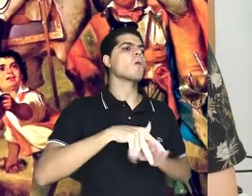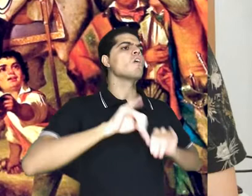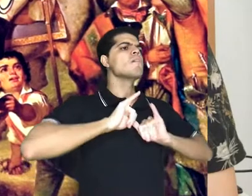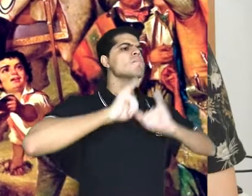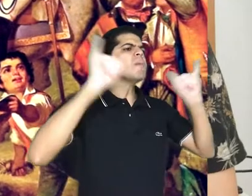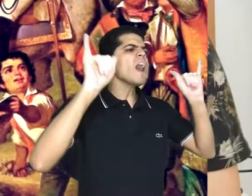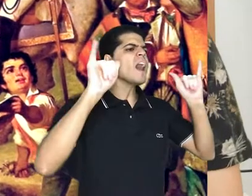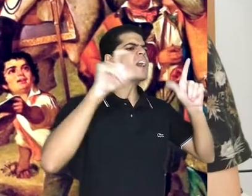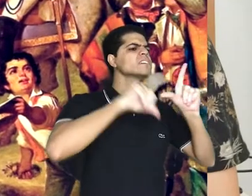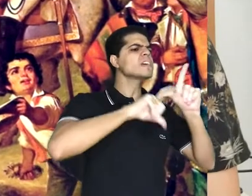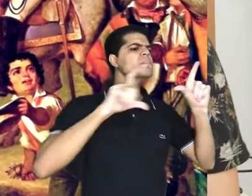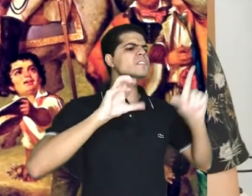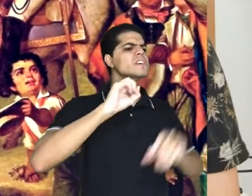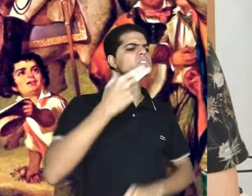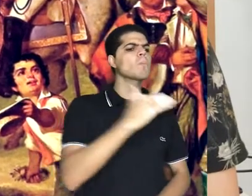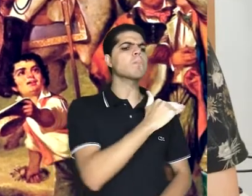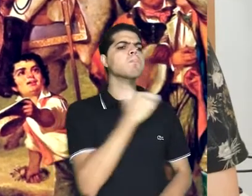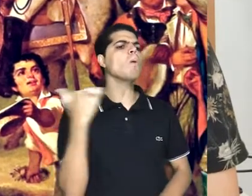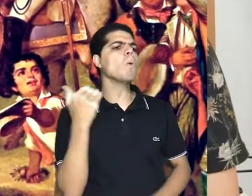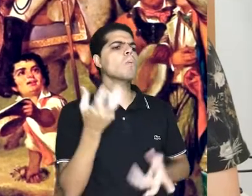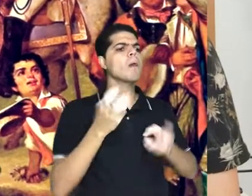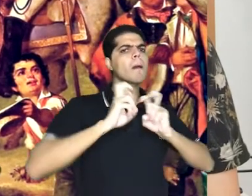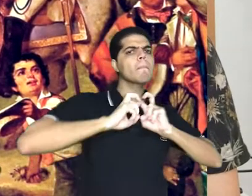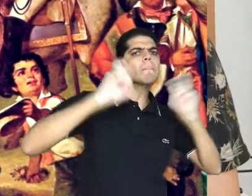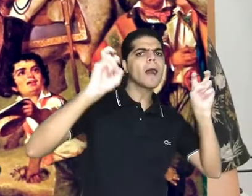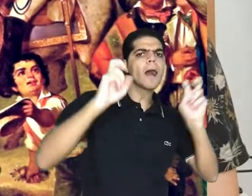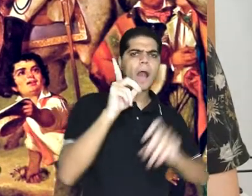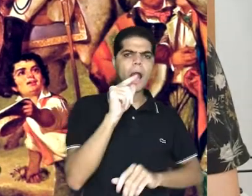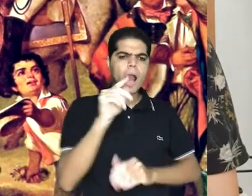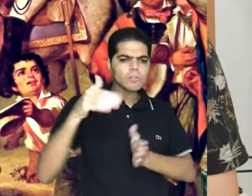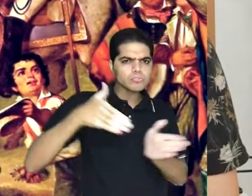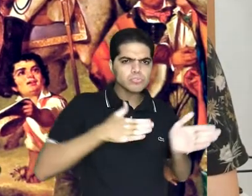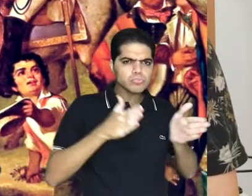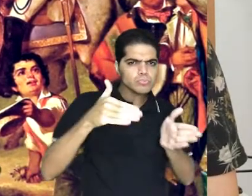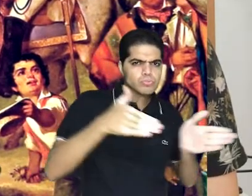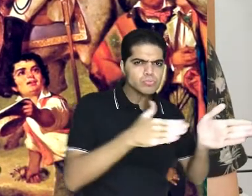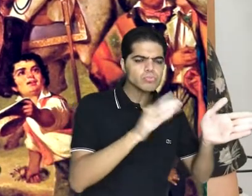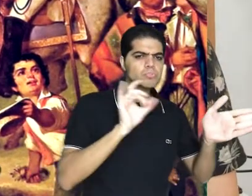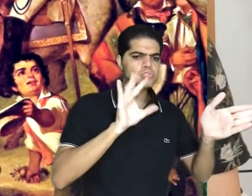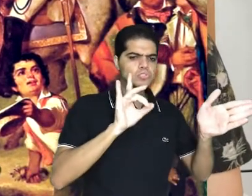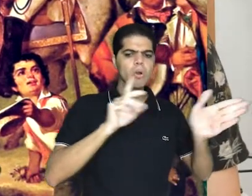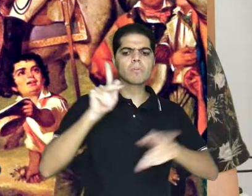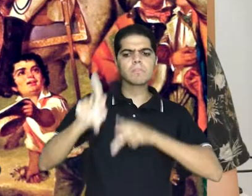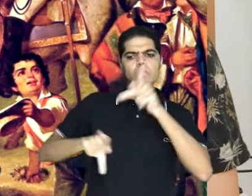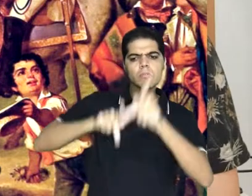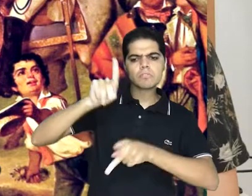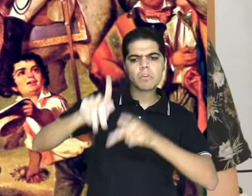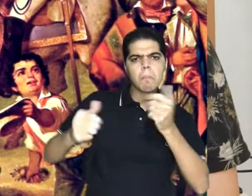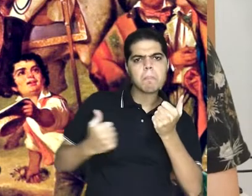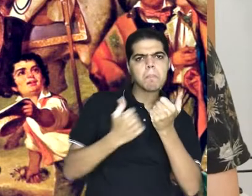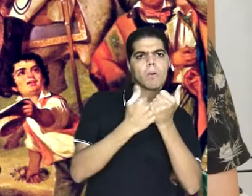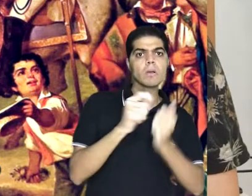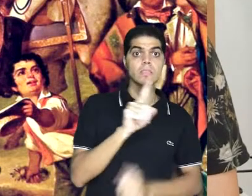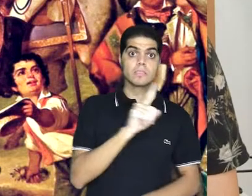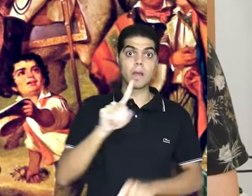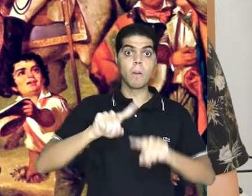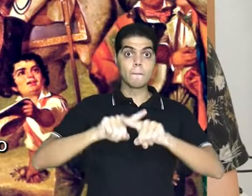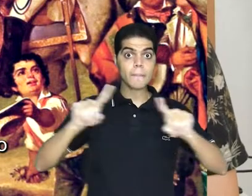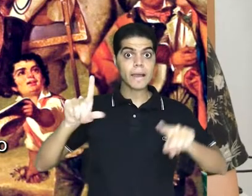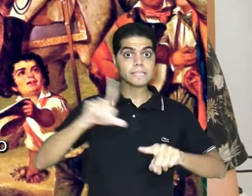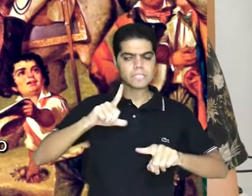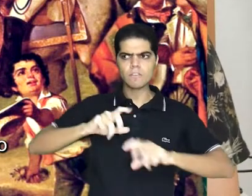frase Independência ou Morte às margens do rio Ipiranga e não só com apoio popular como também com